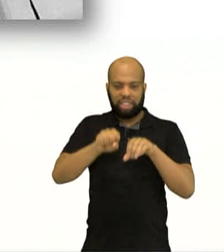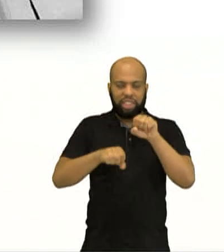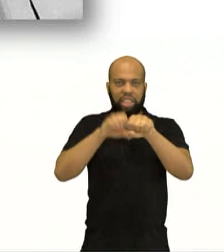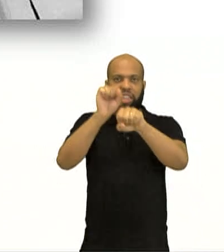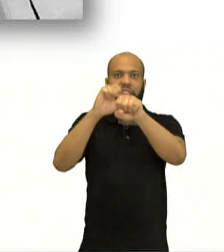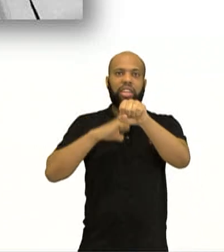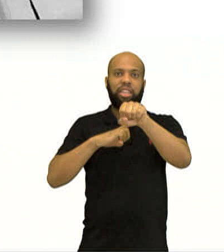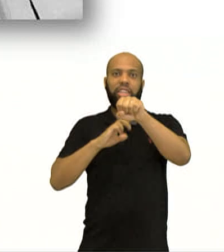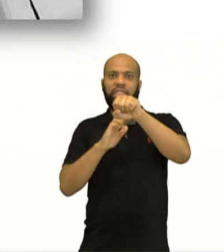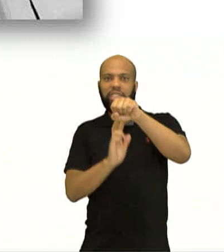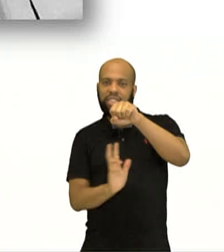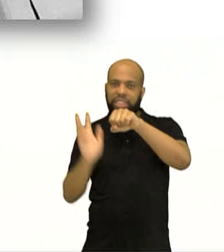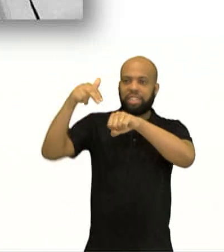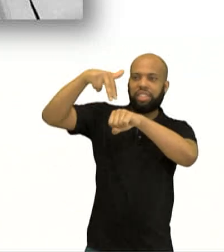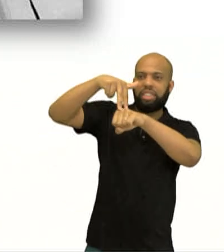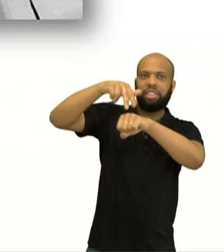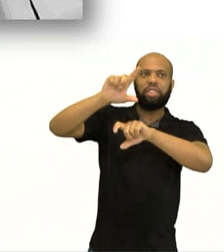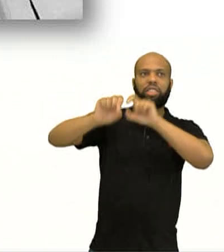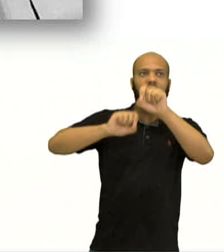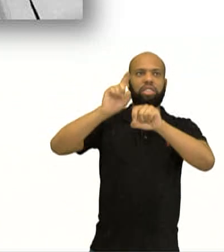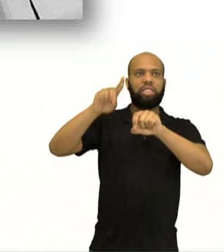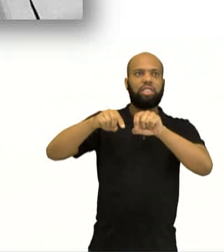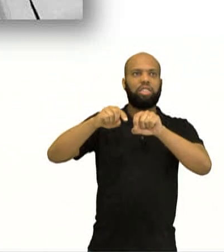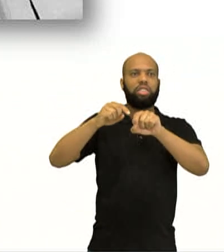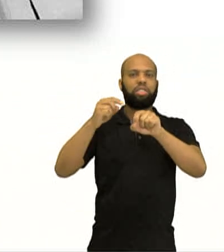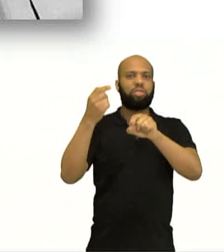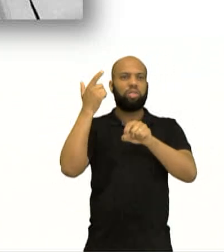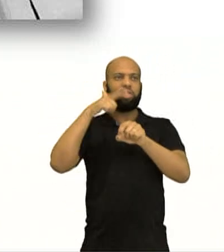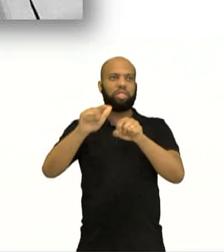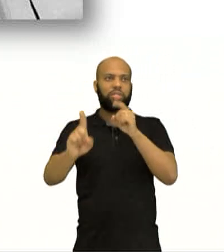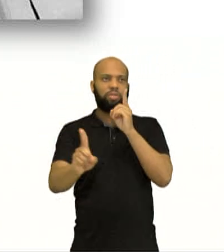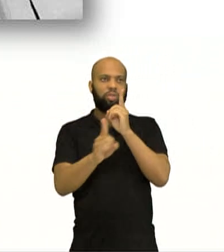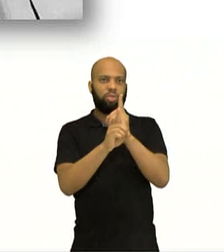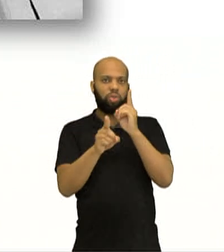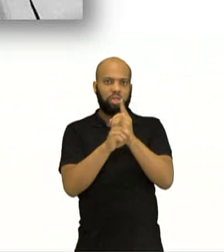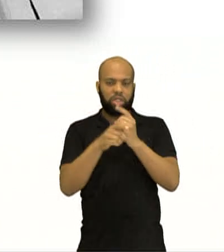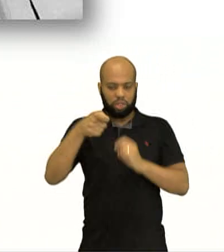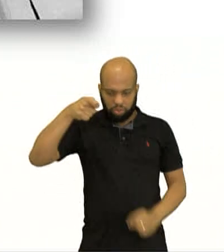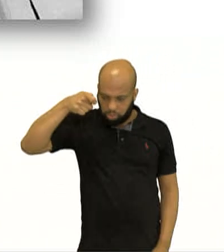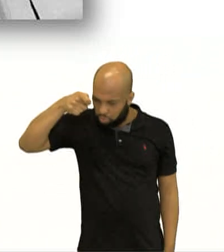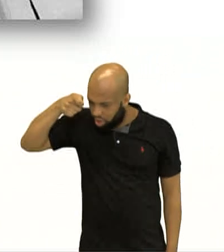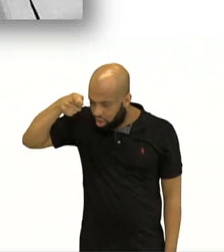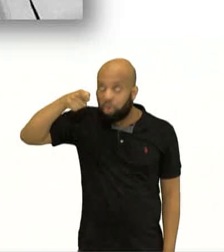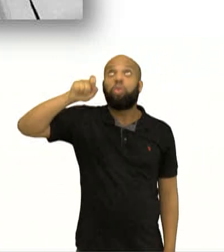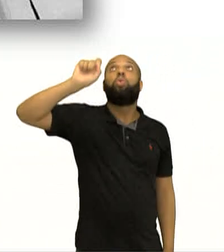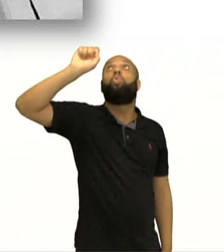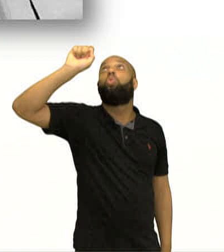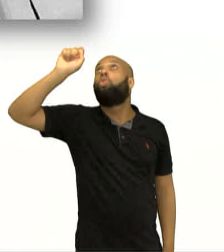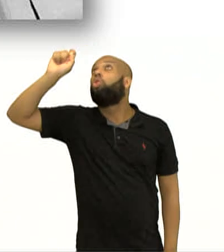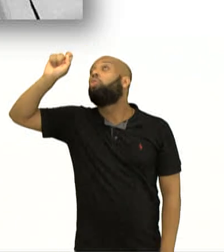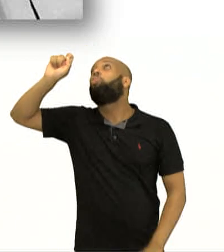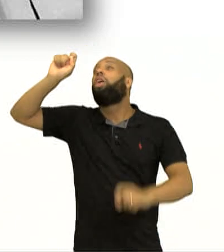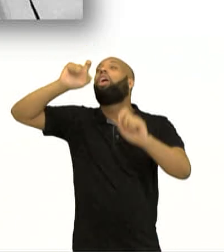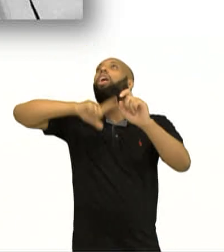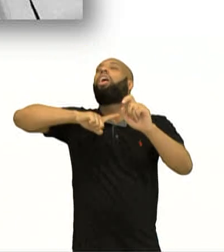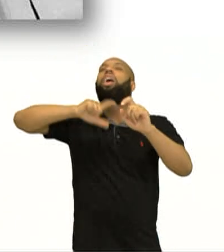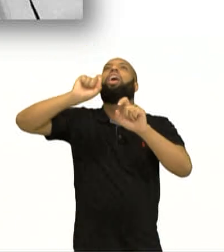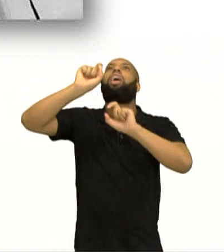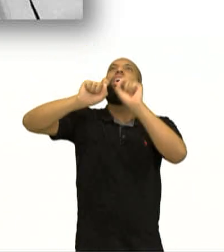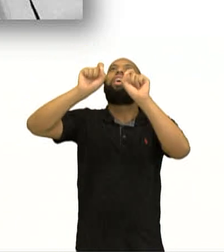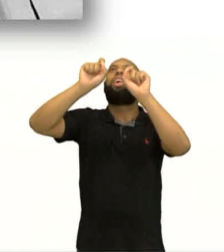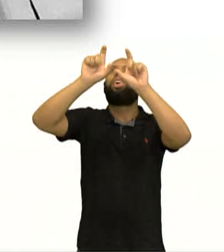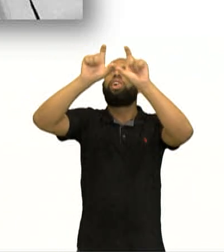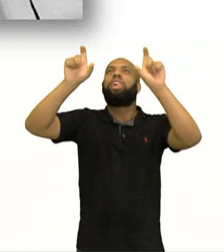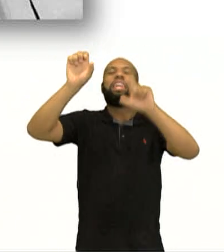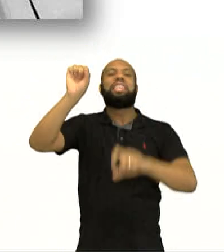escada, da qual você encontra uma lupa com que é possível ler uma inscrição. Yes! Sim, em português, é